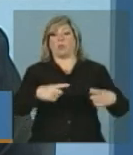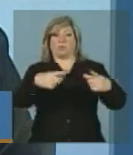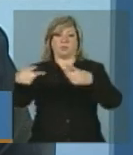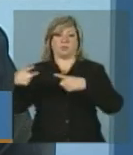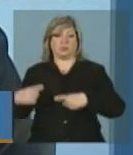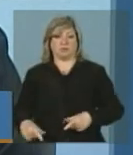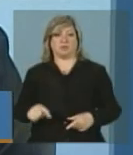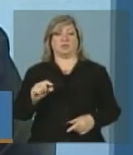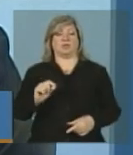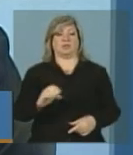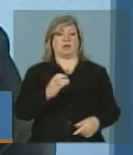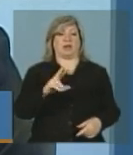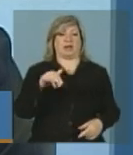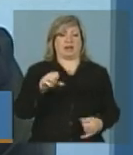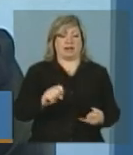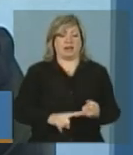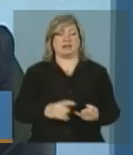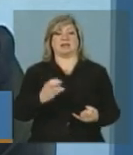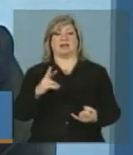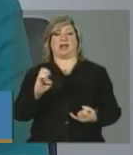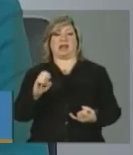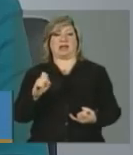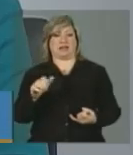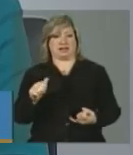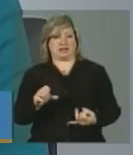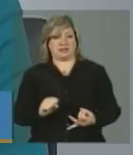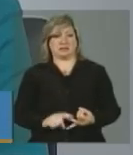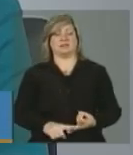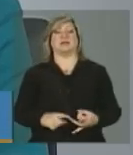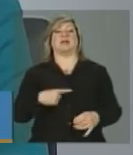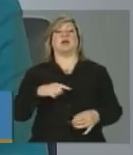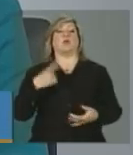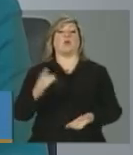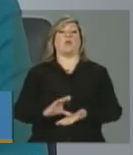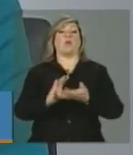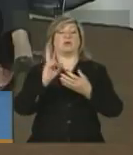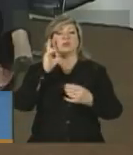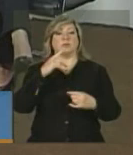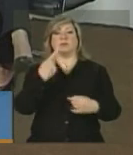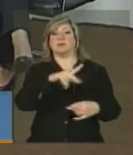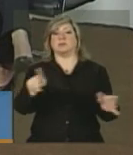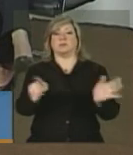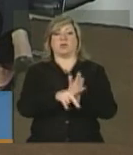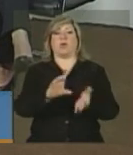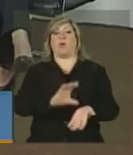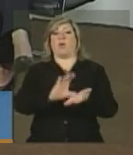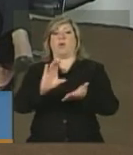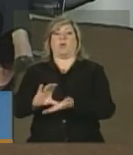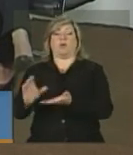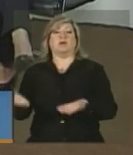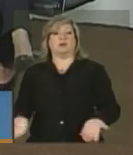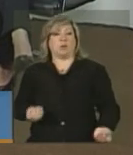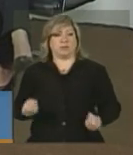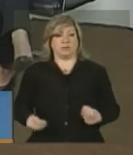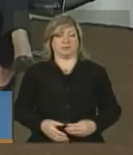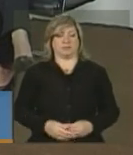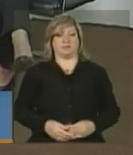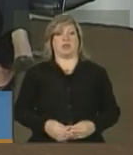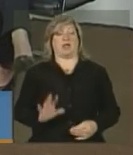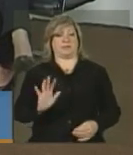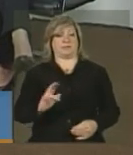socioassistenciais públicas, como os CRAs, os CREAs, e os conselheiros ao seu respectivo conselho? Para fazer essa